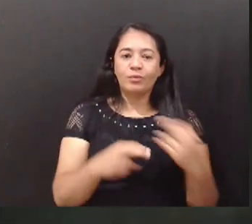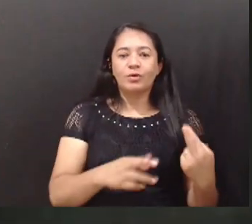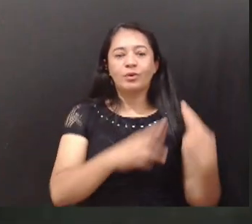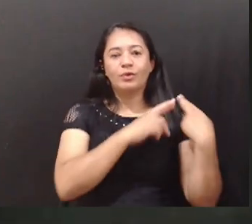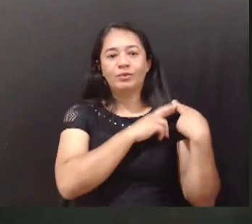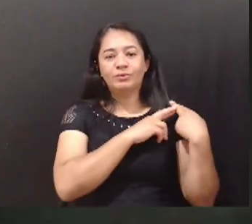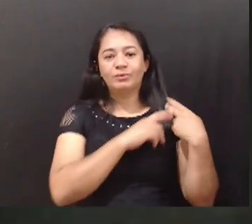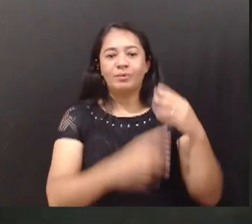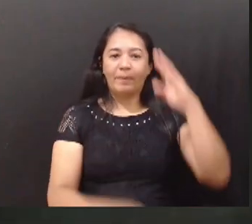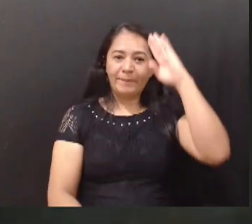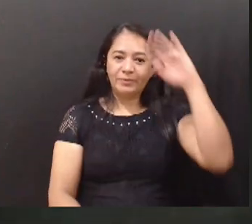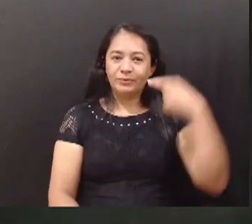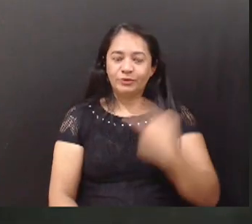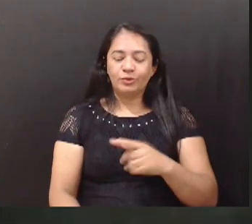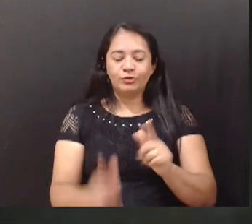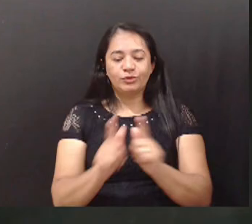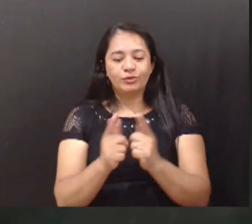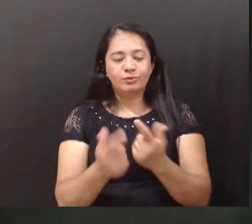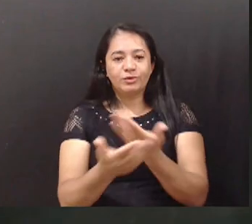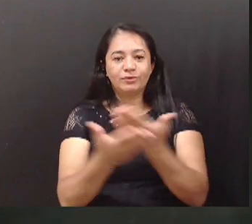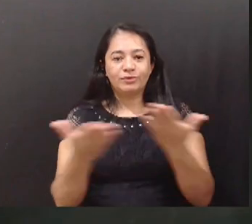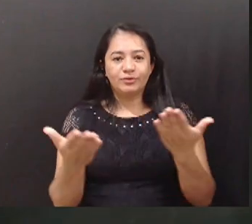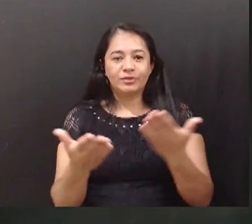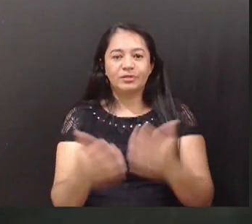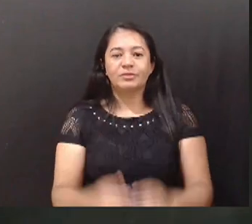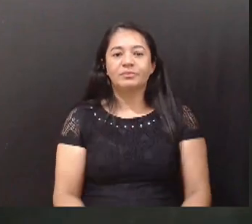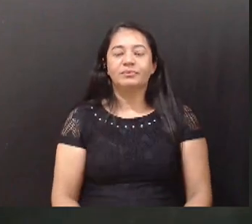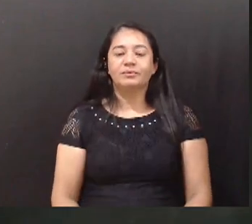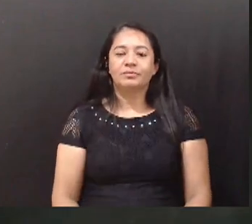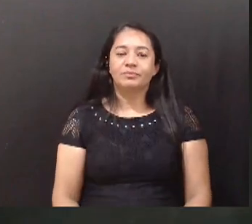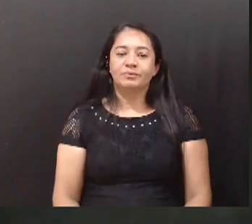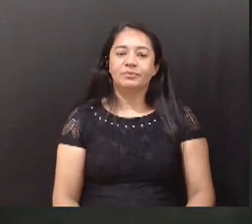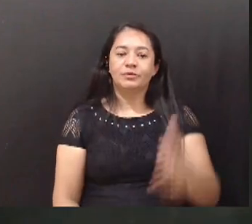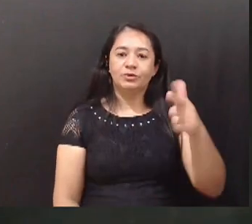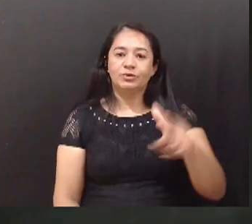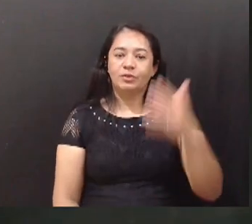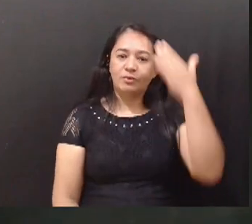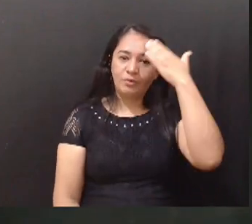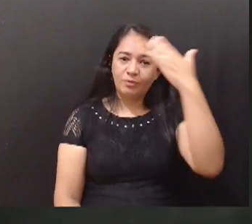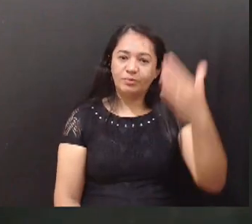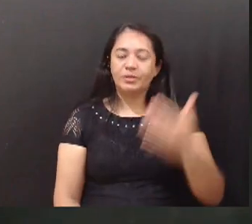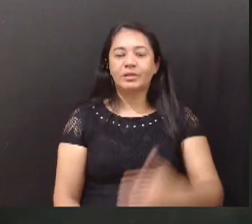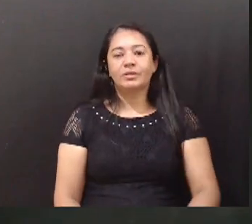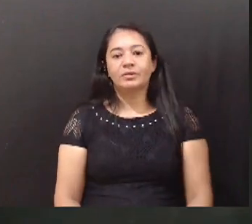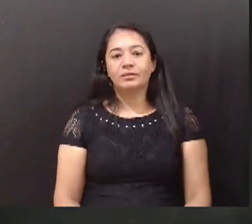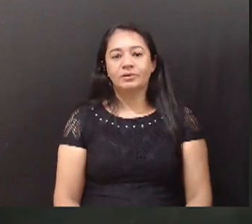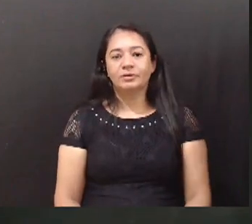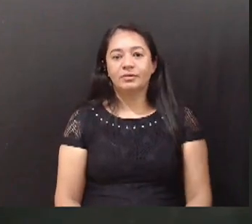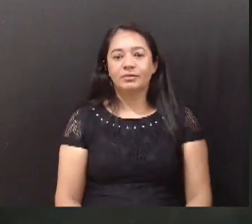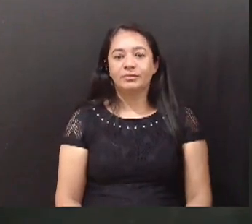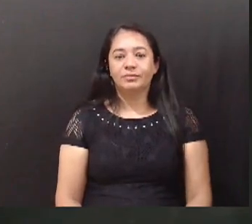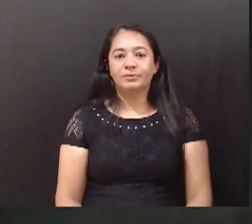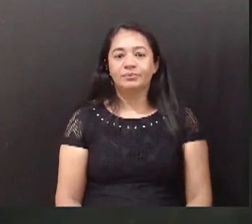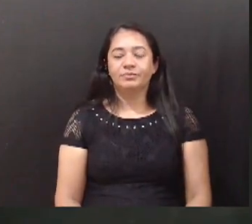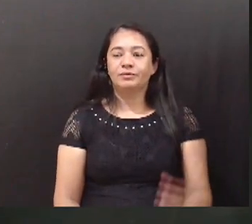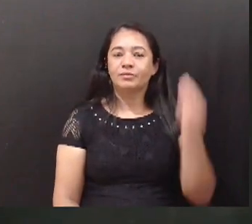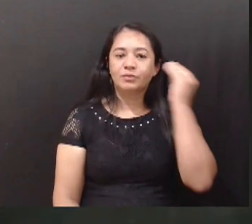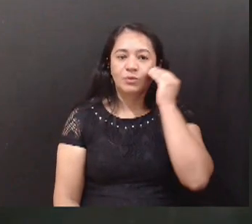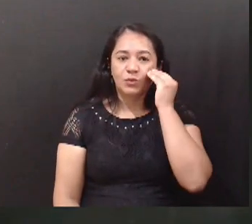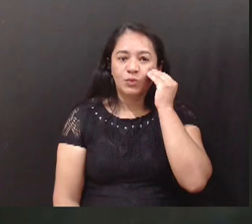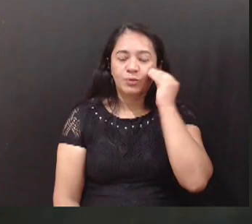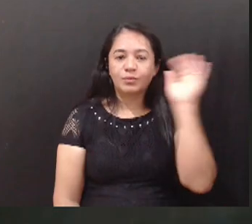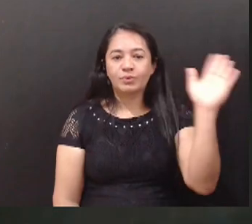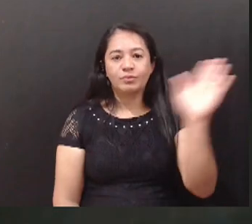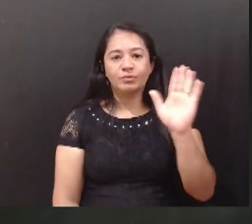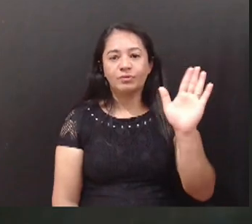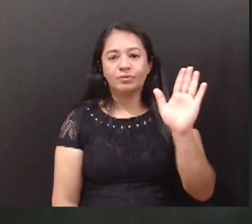nossa equipe, para você que tá aí do outro lado. Então, mais uma vez, obrigada pela sua companhia. Valeu, beijo grande para você. Fique bem,